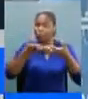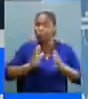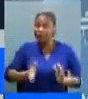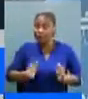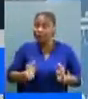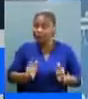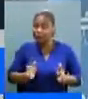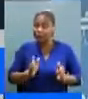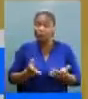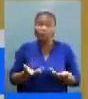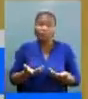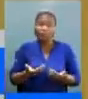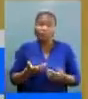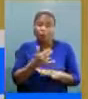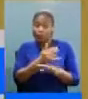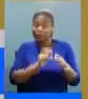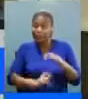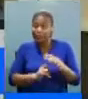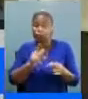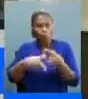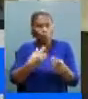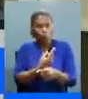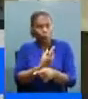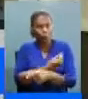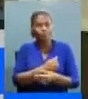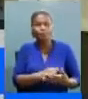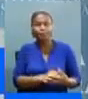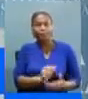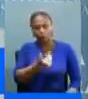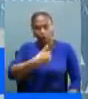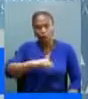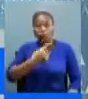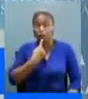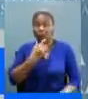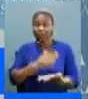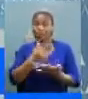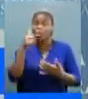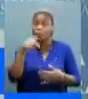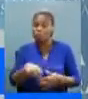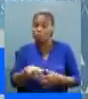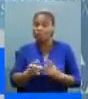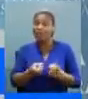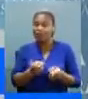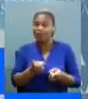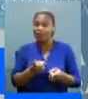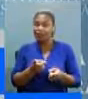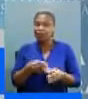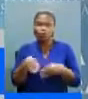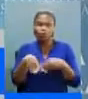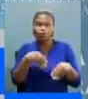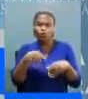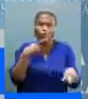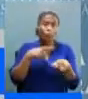carecem de meio de 2/3, e outras implicações. Entendíamos até hoje que era uma